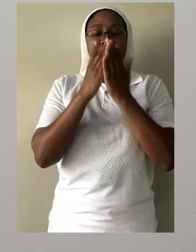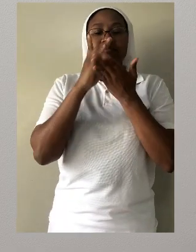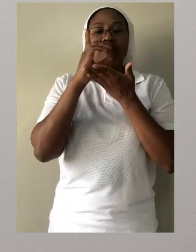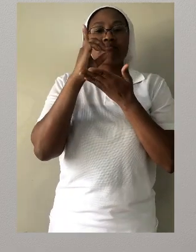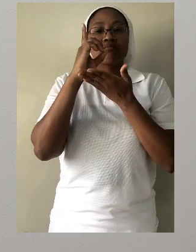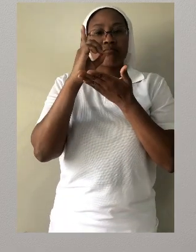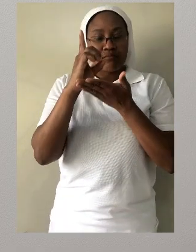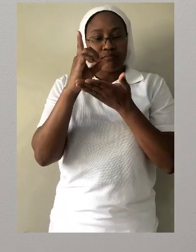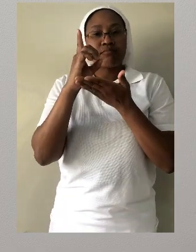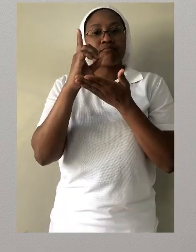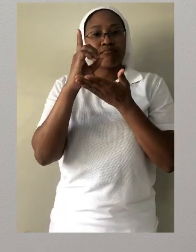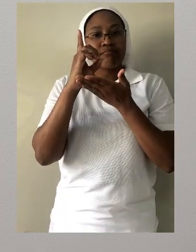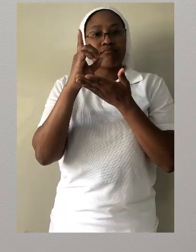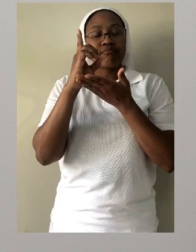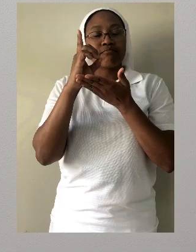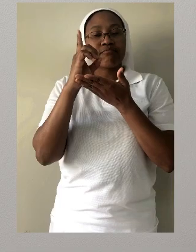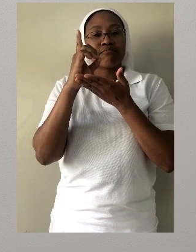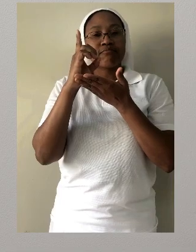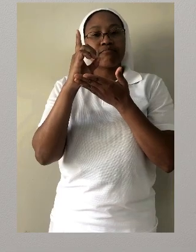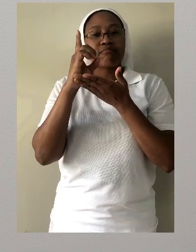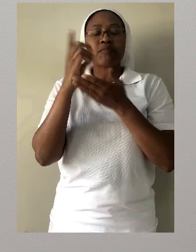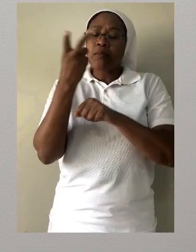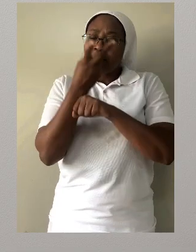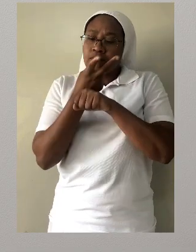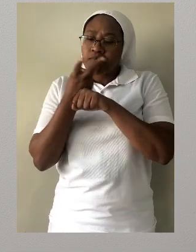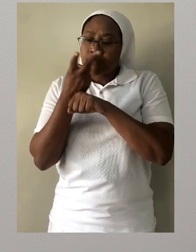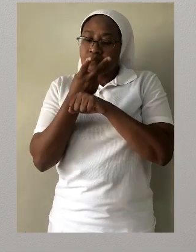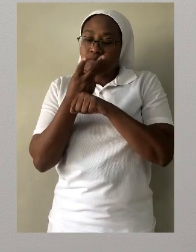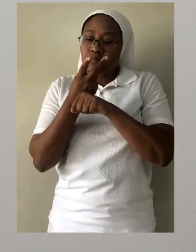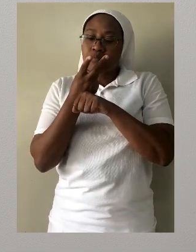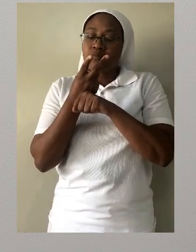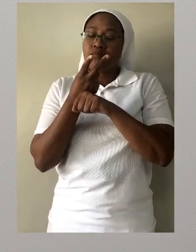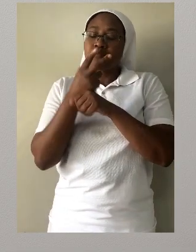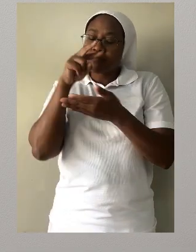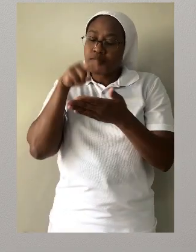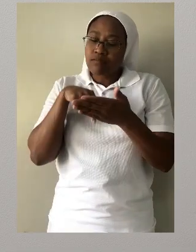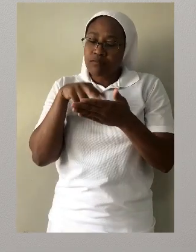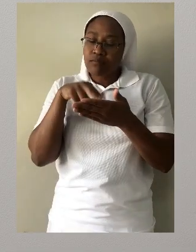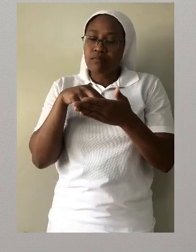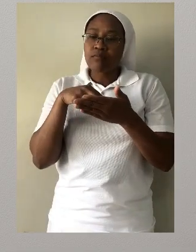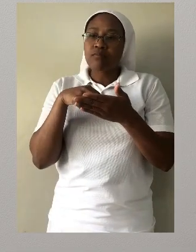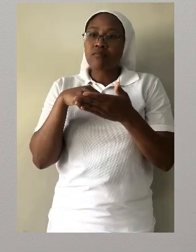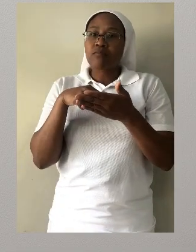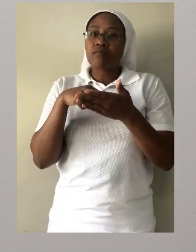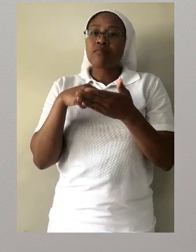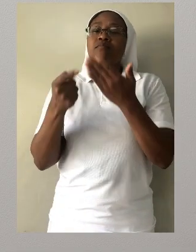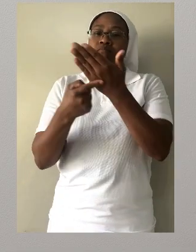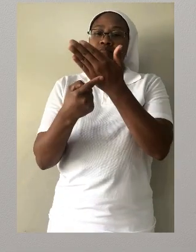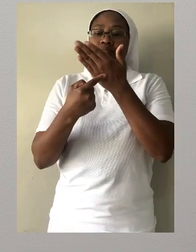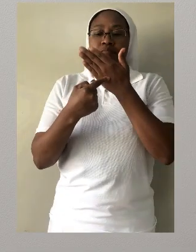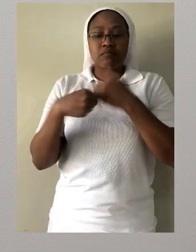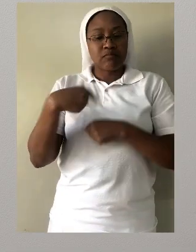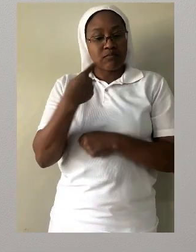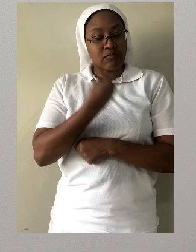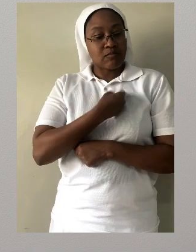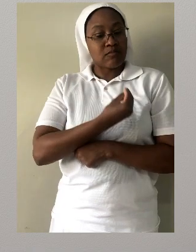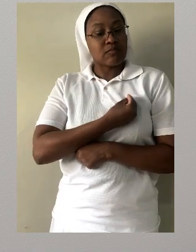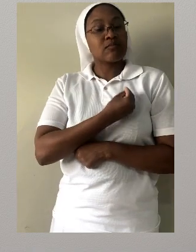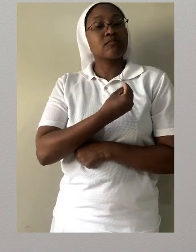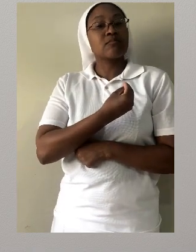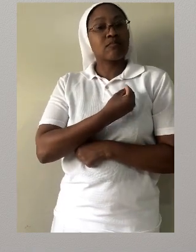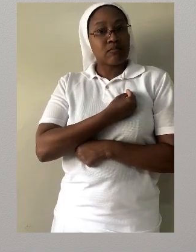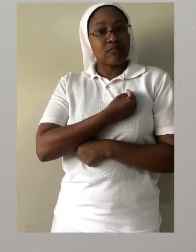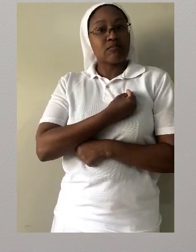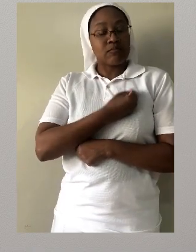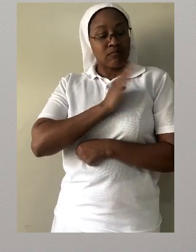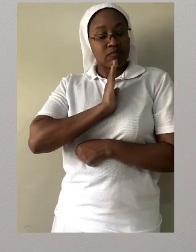bíblica, esta está, buscamos ela na Sagrada Escritura e ela funda dentro da nossa vida